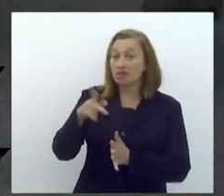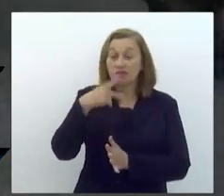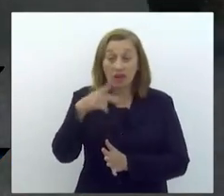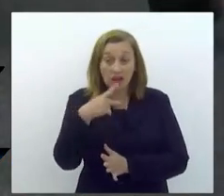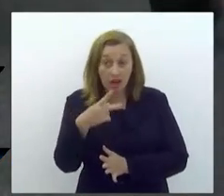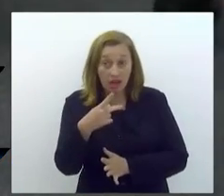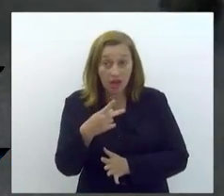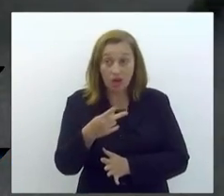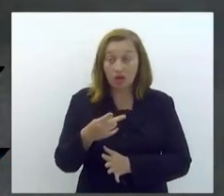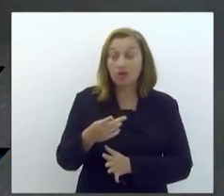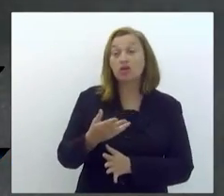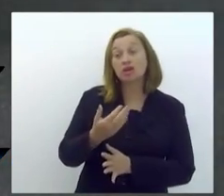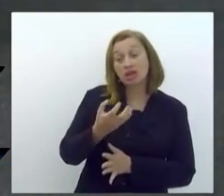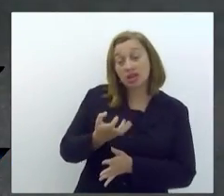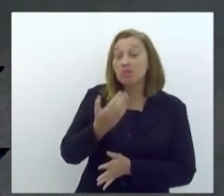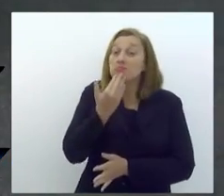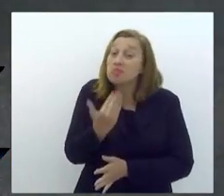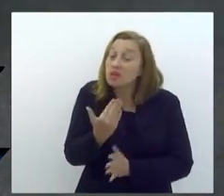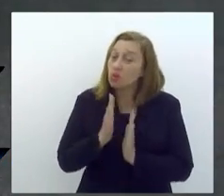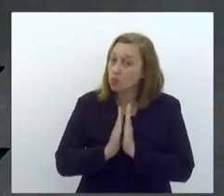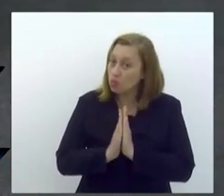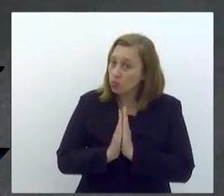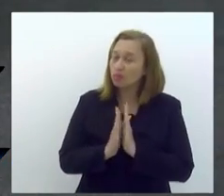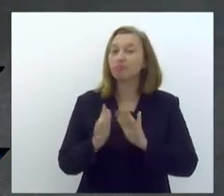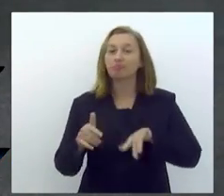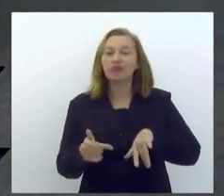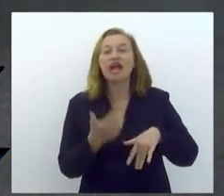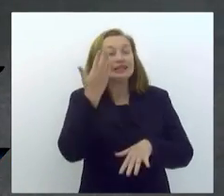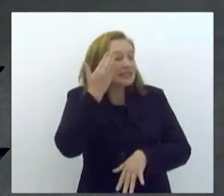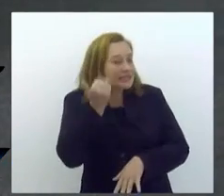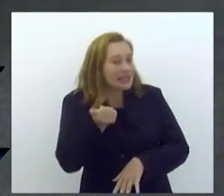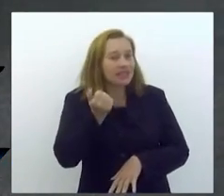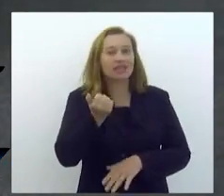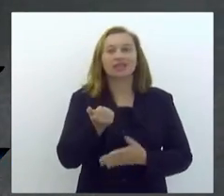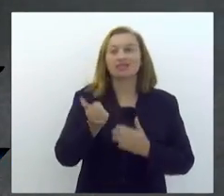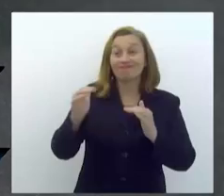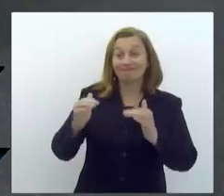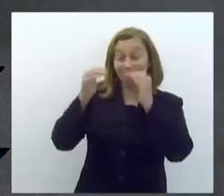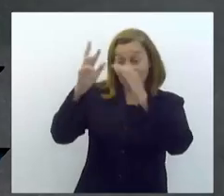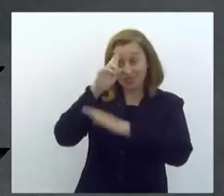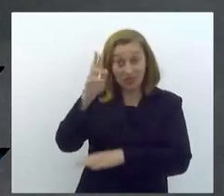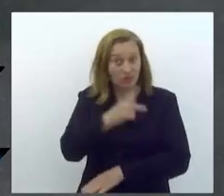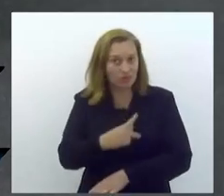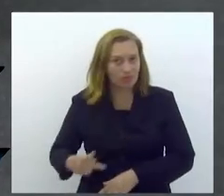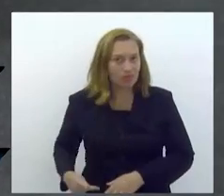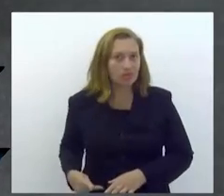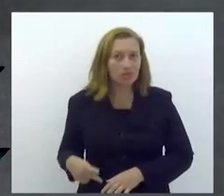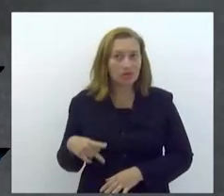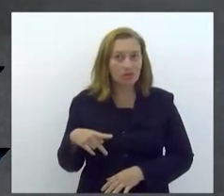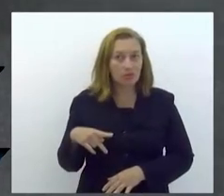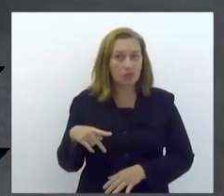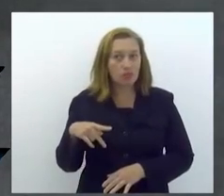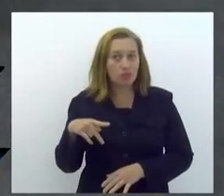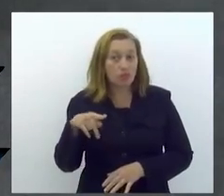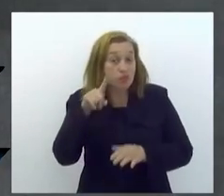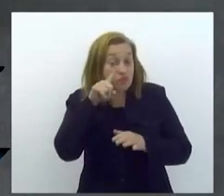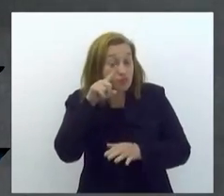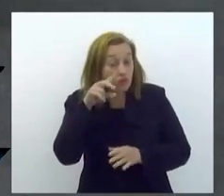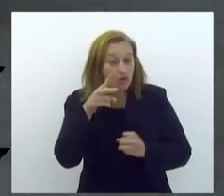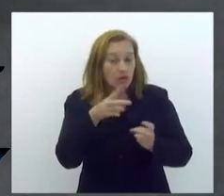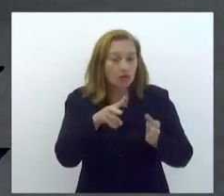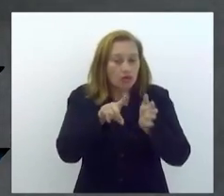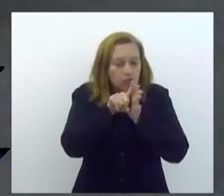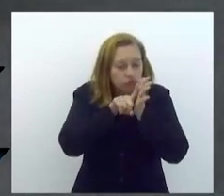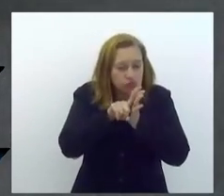parecer aqui eu gostaria de lhe pedir um favor porque sei que vossa excelência é vigilante da pauta da defesa dos